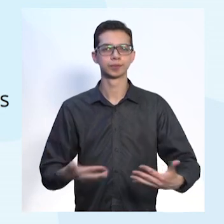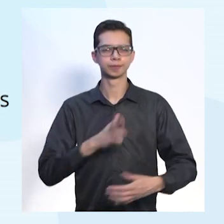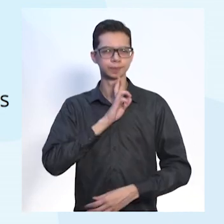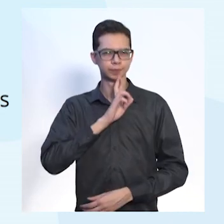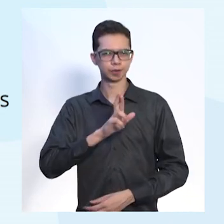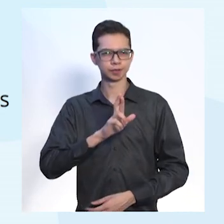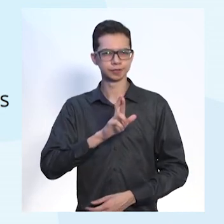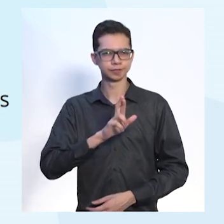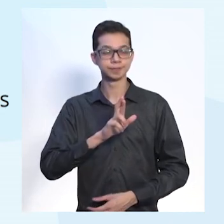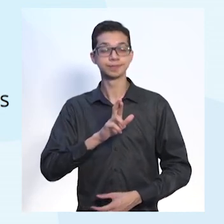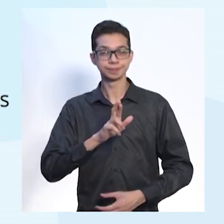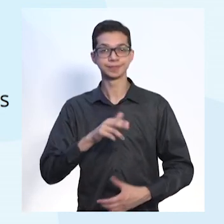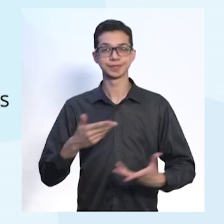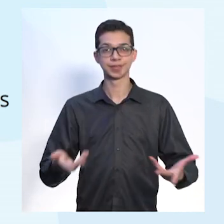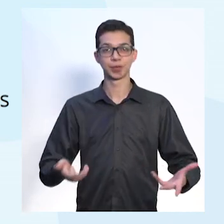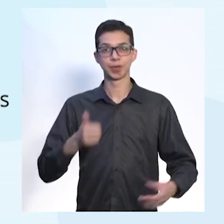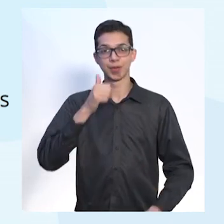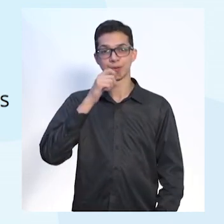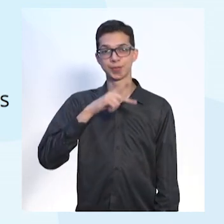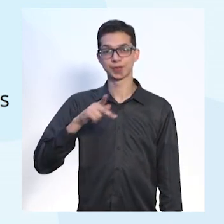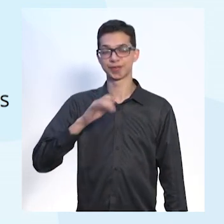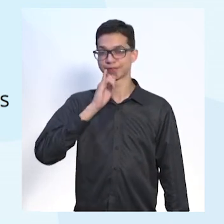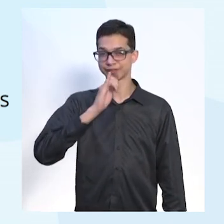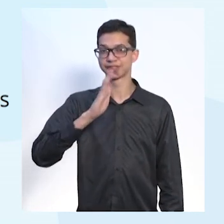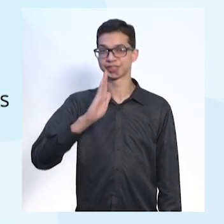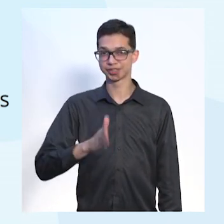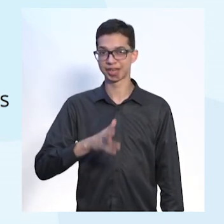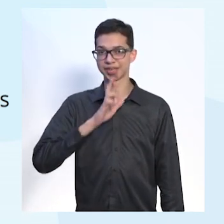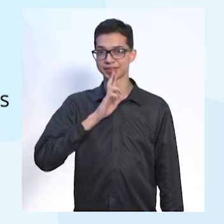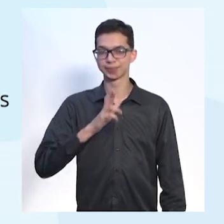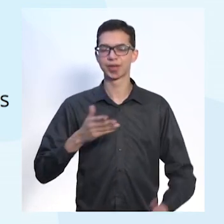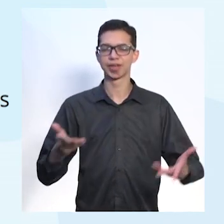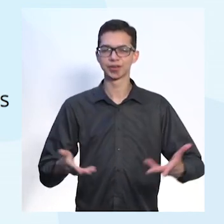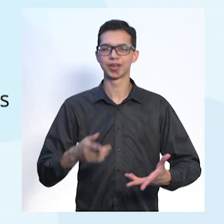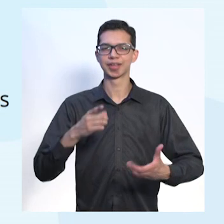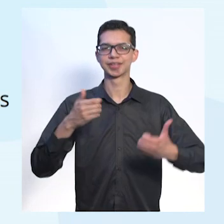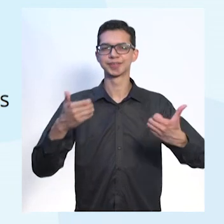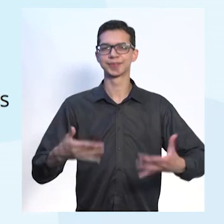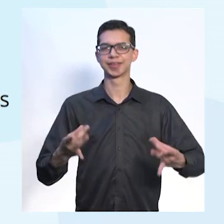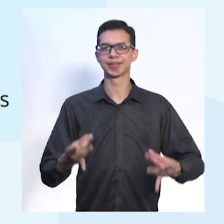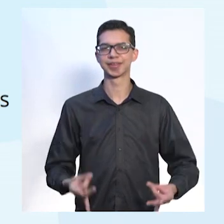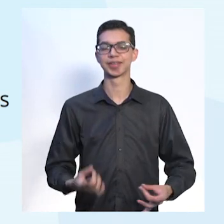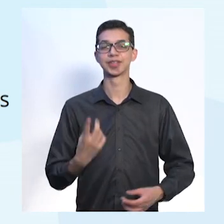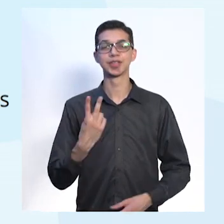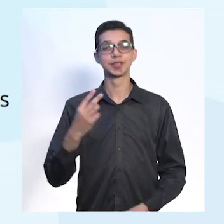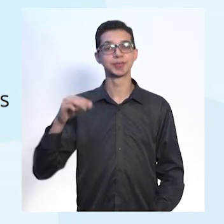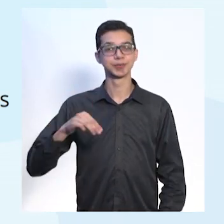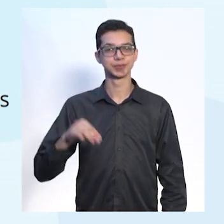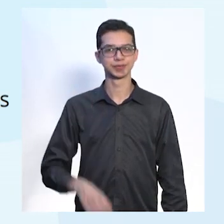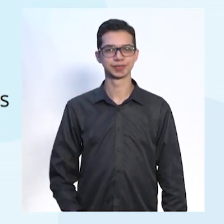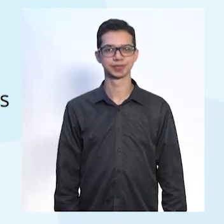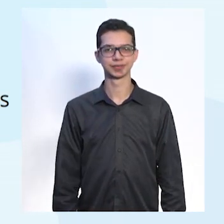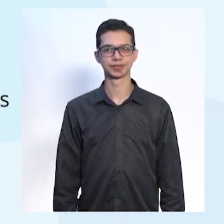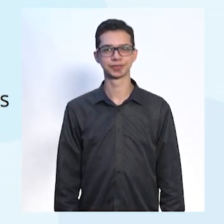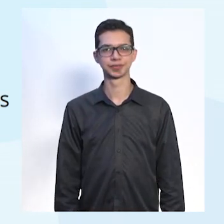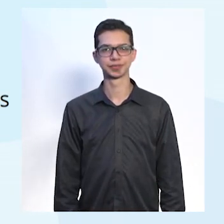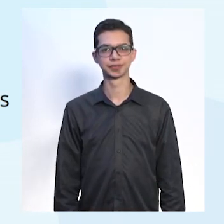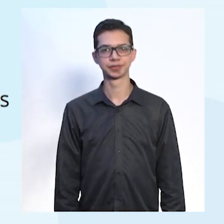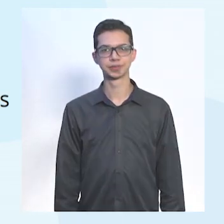resposta? Então, já que eu já dei a resposta, vamos focar na justificativa aí. 2 minutinhos.